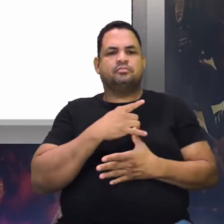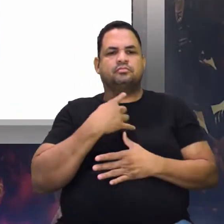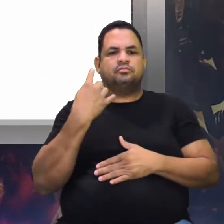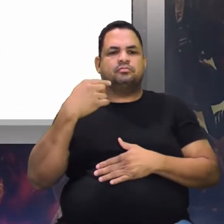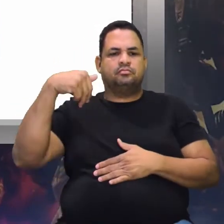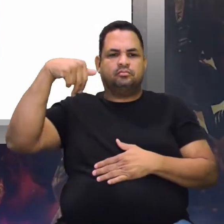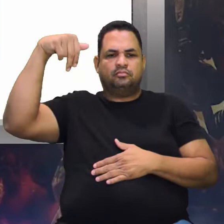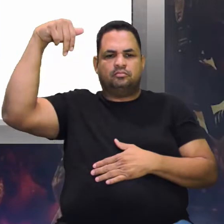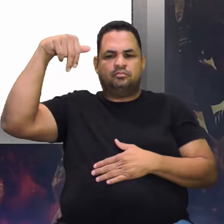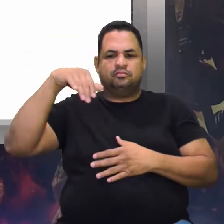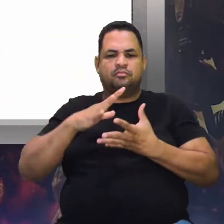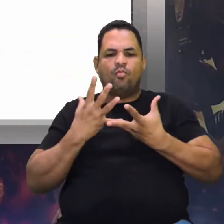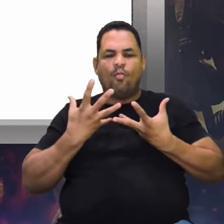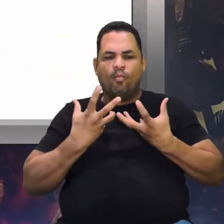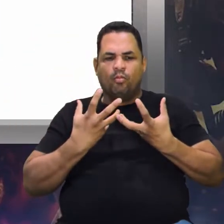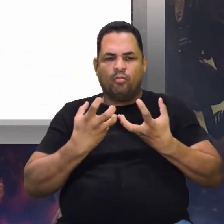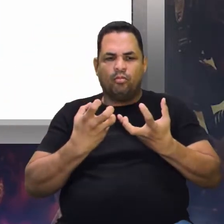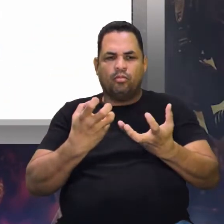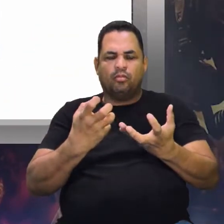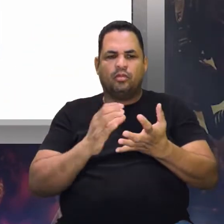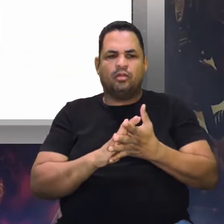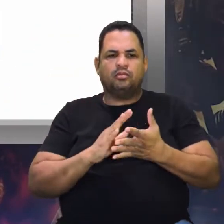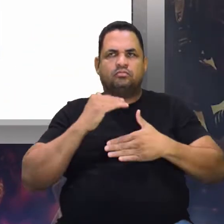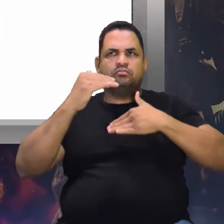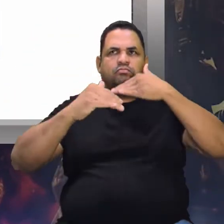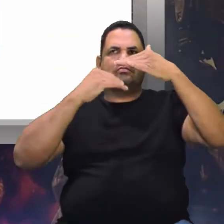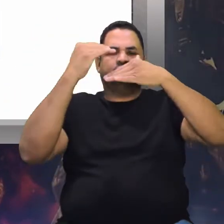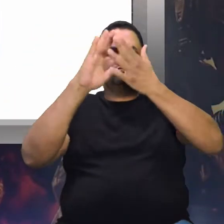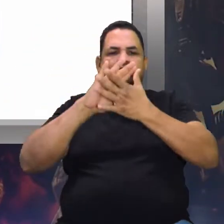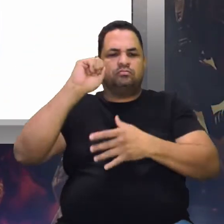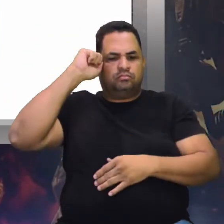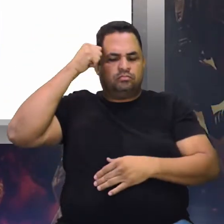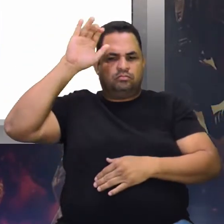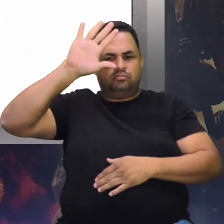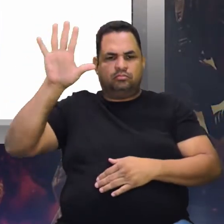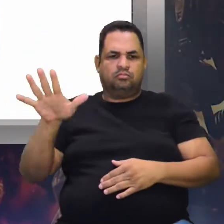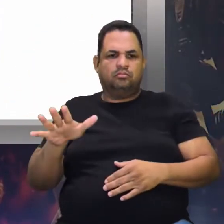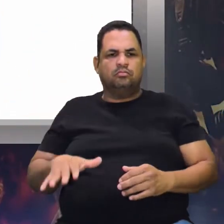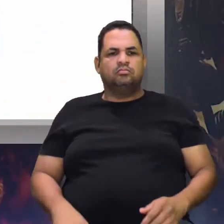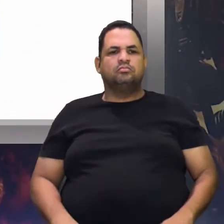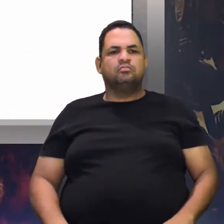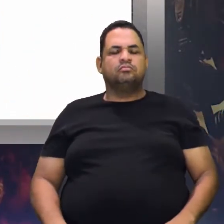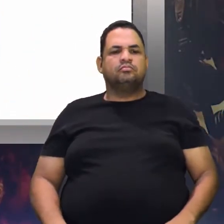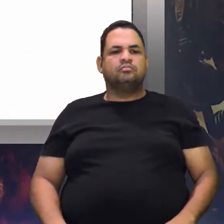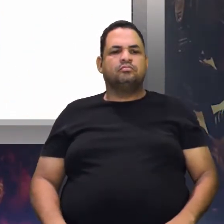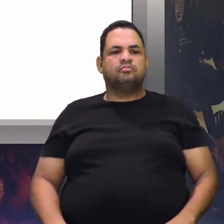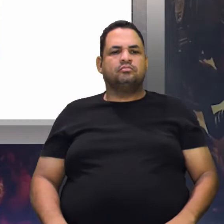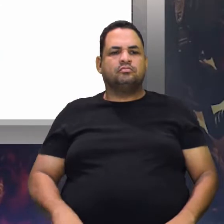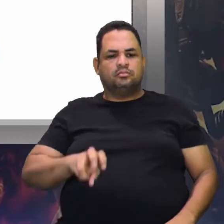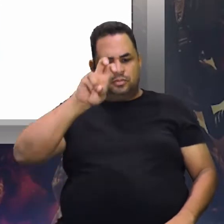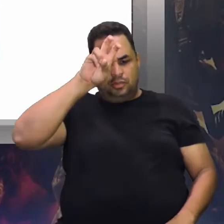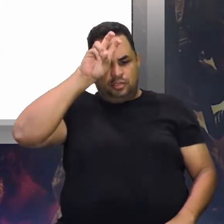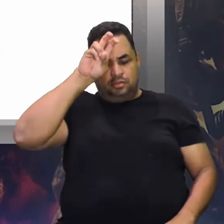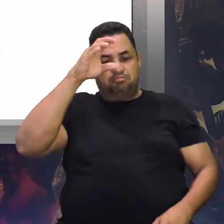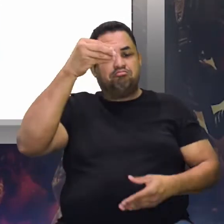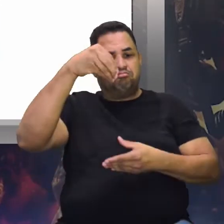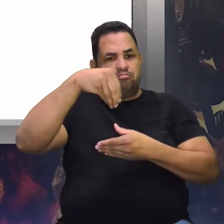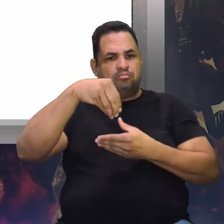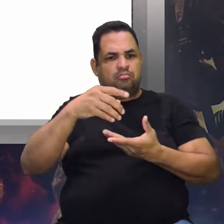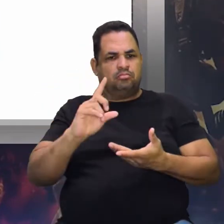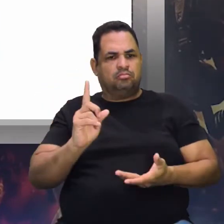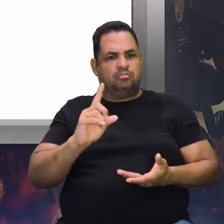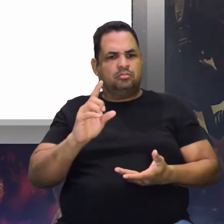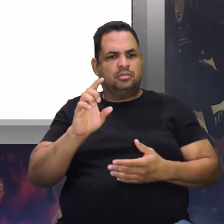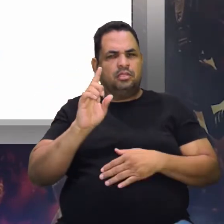do deserto que fica a região mais desenvolvida da África. E o Egito fica na África. Não fica na